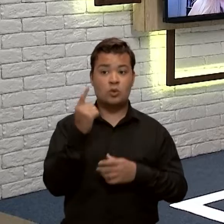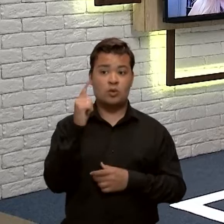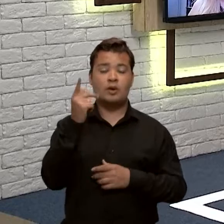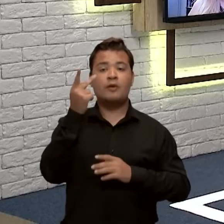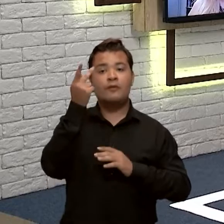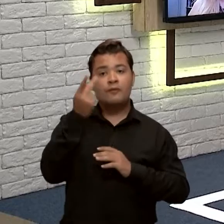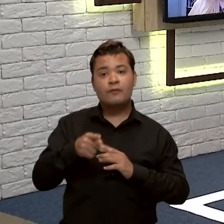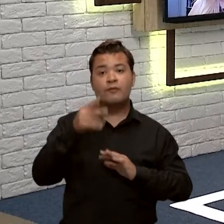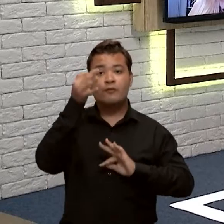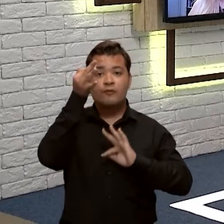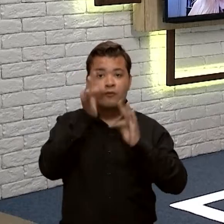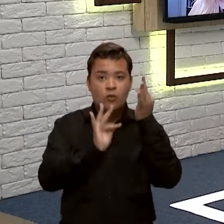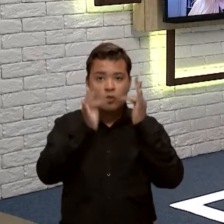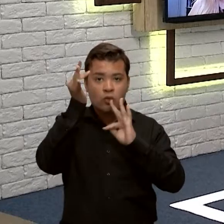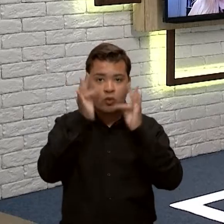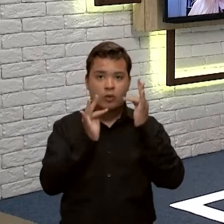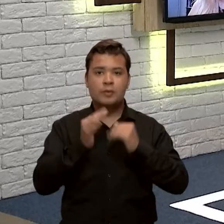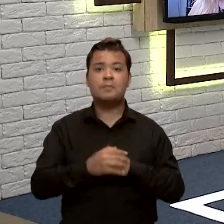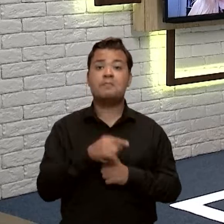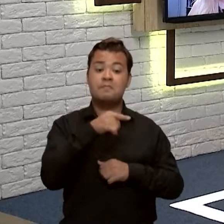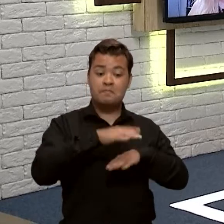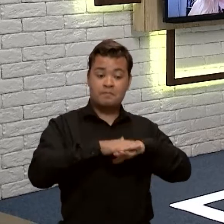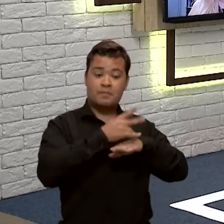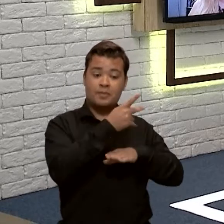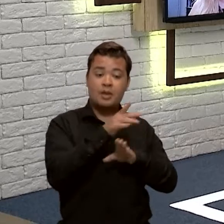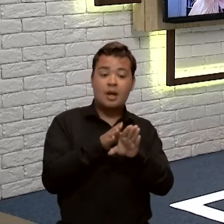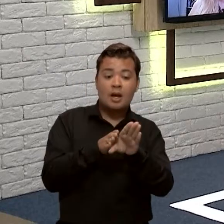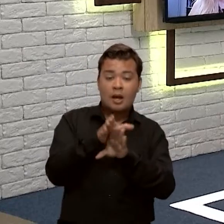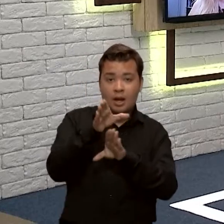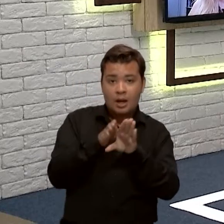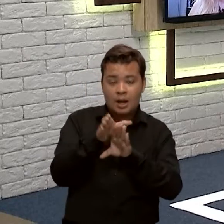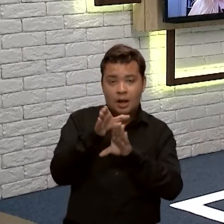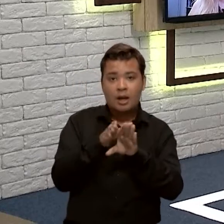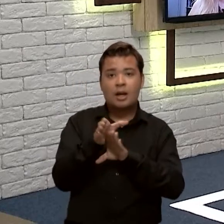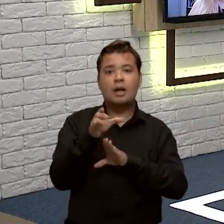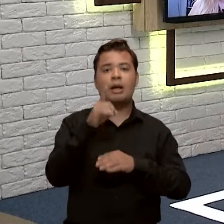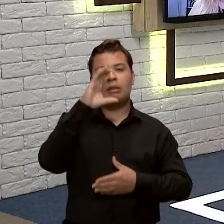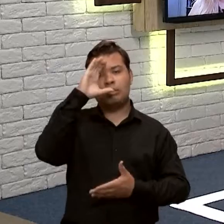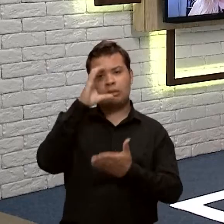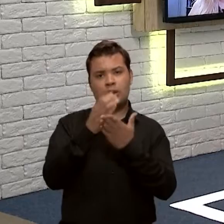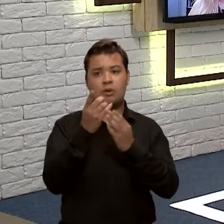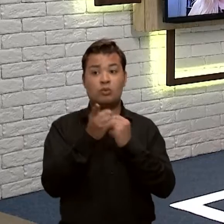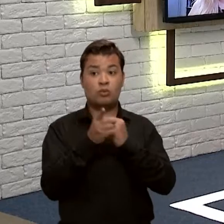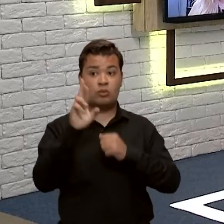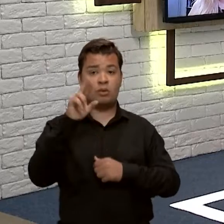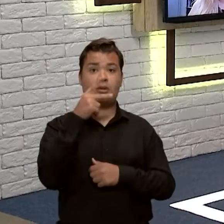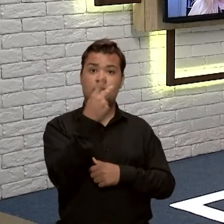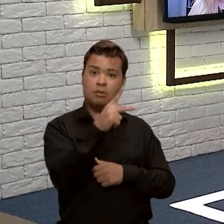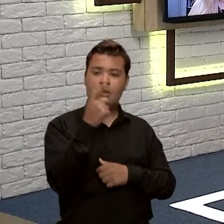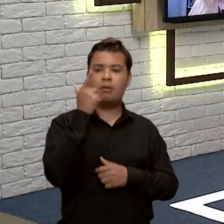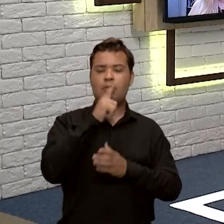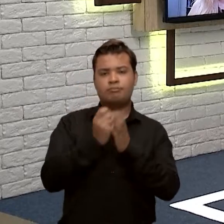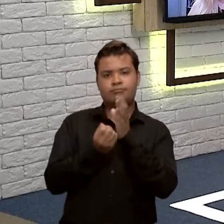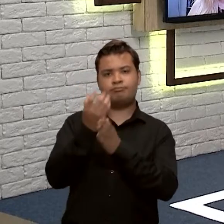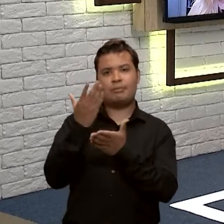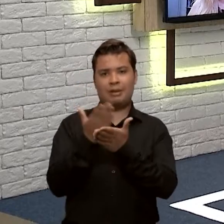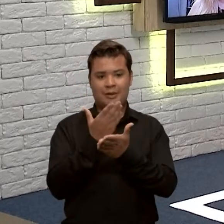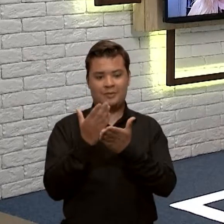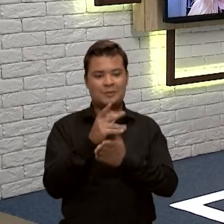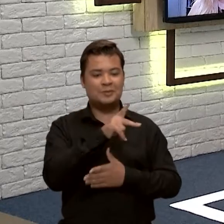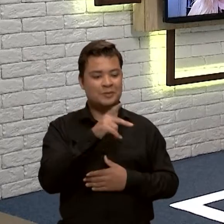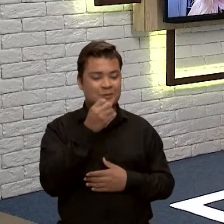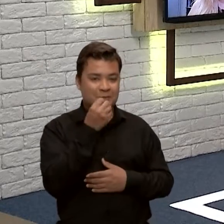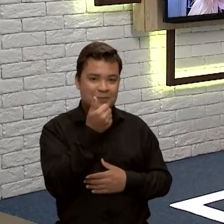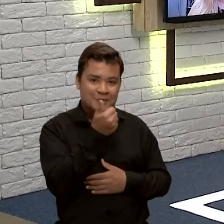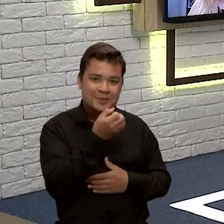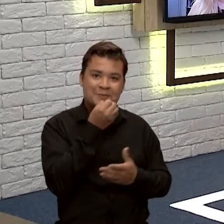Folclore. Jadir orientou a Flávia Cruvinel na tese de doutorado que deu origem aí ao livro. Tudo bem, professor? Seja bem-vindo